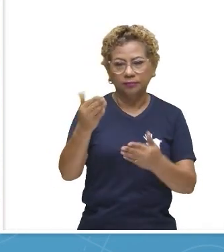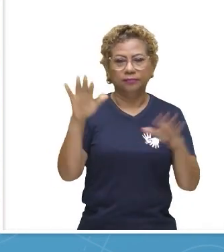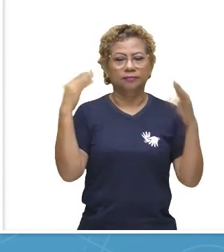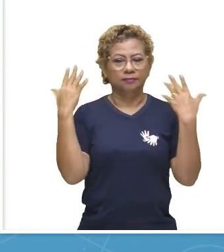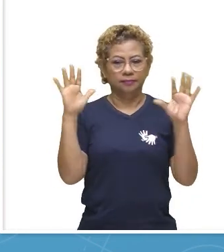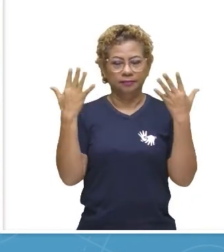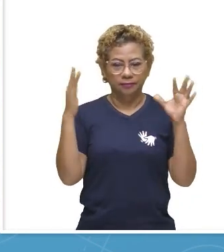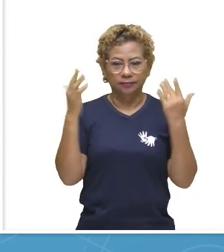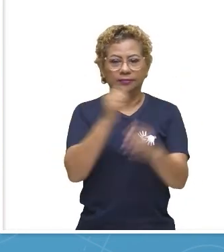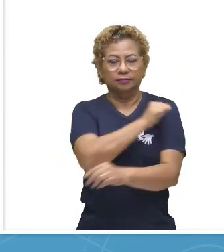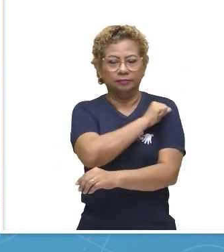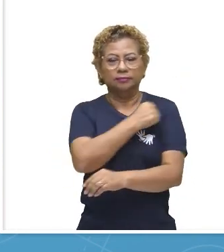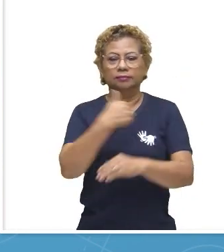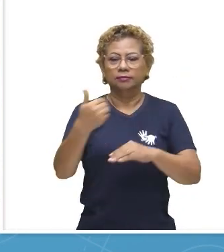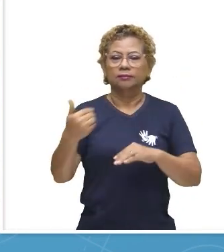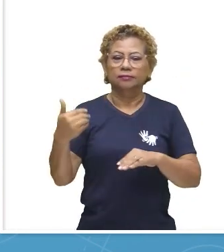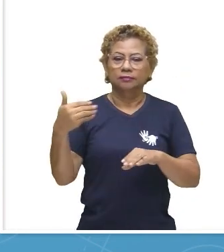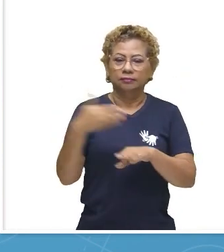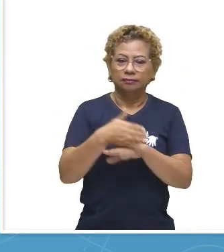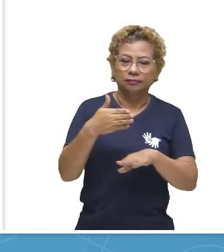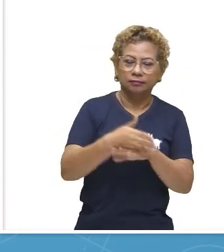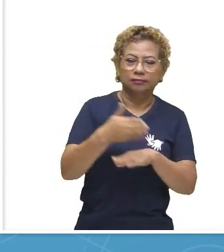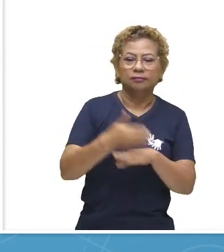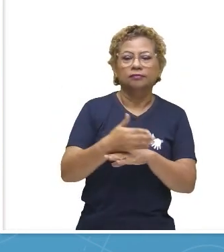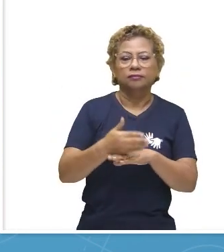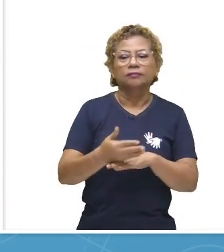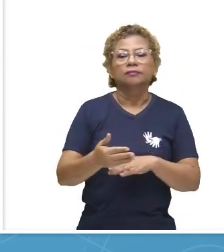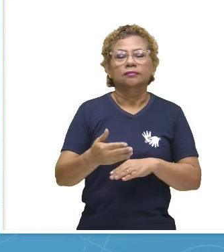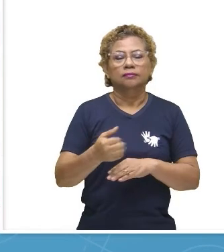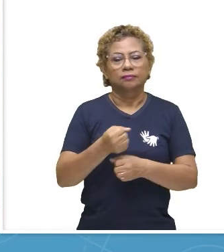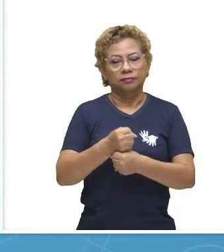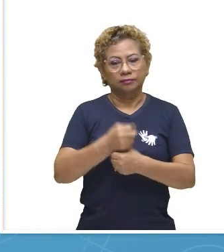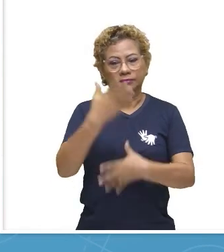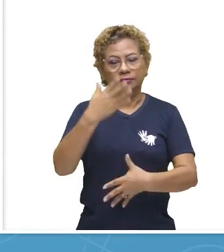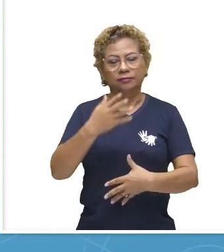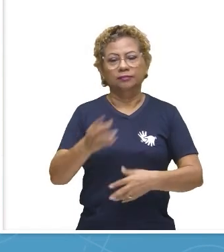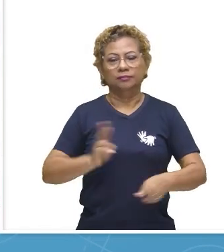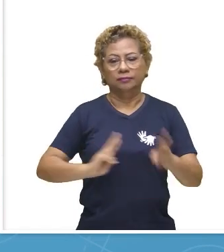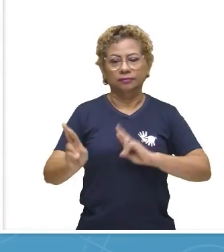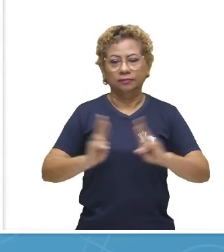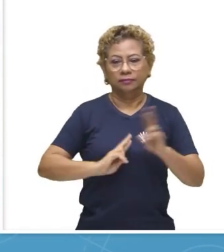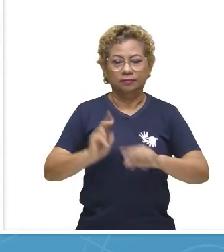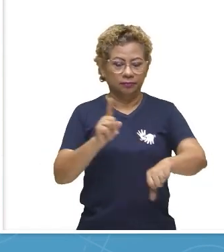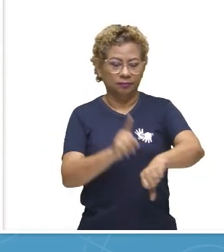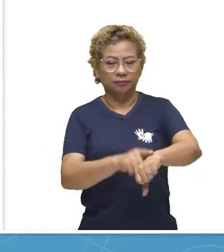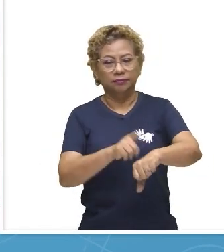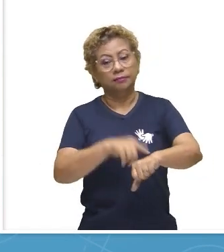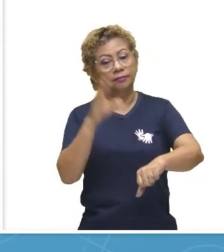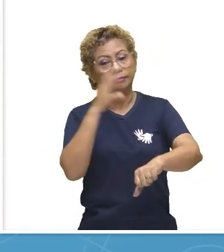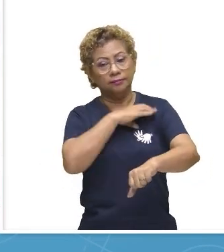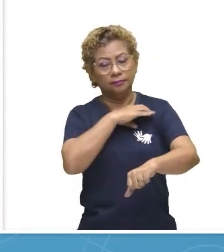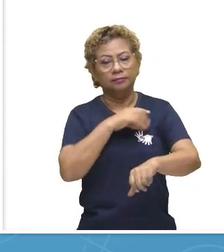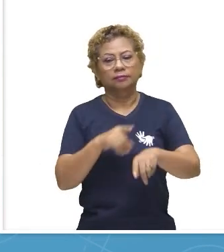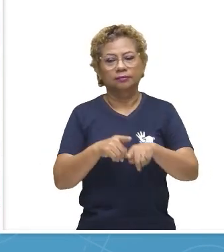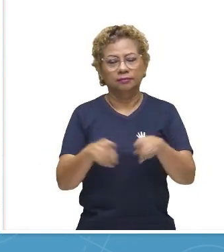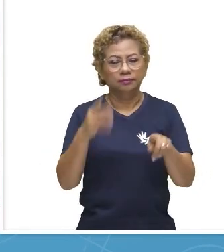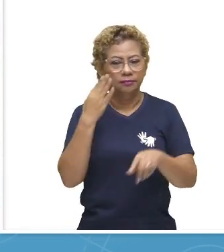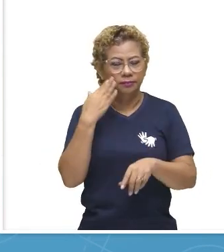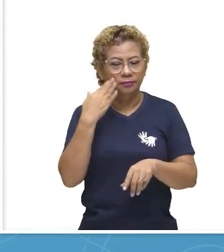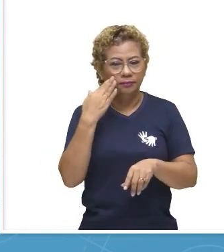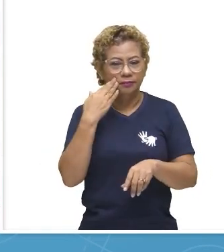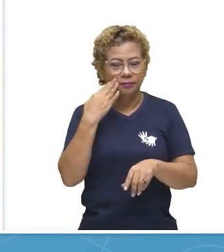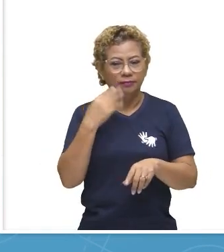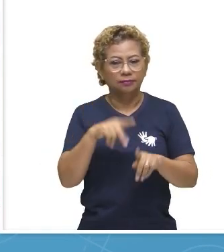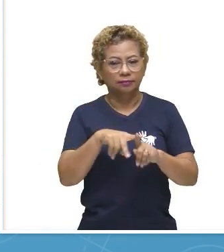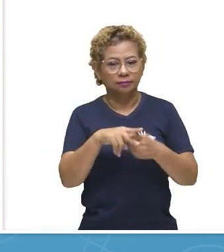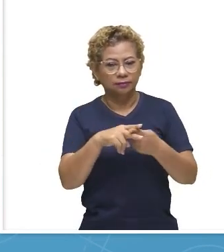vocês. Não dá para comentar todo mundo, né? O tempo é bem pequeno. E agora a gente vai fazer aí os